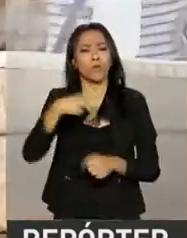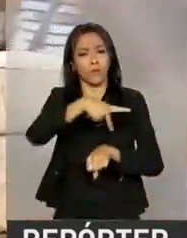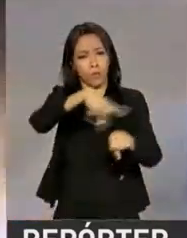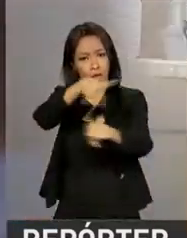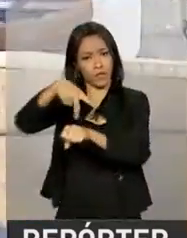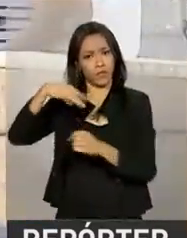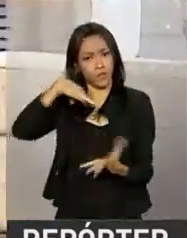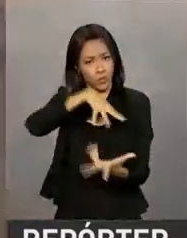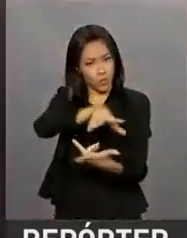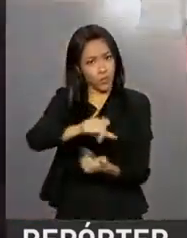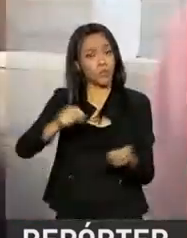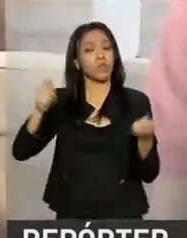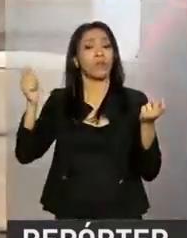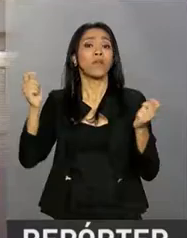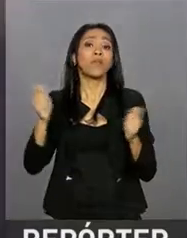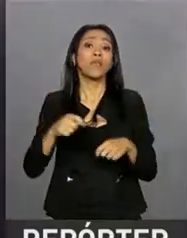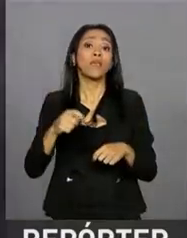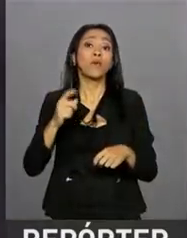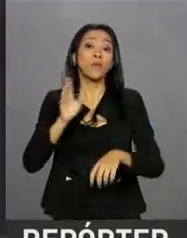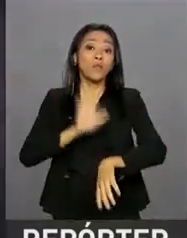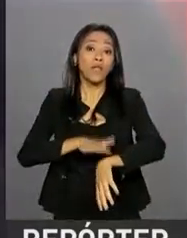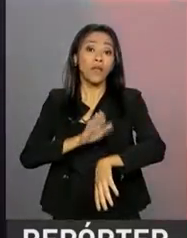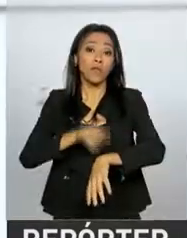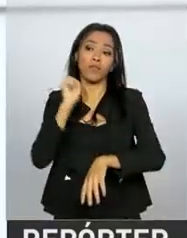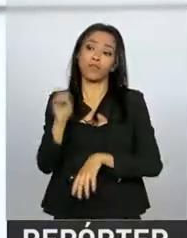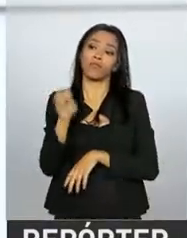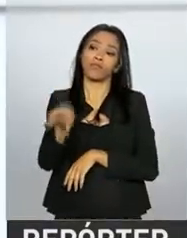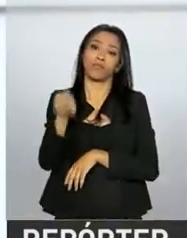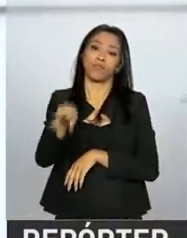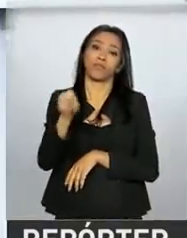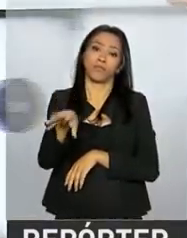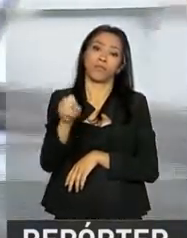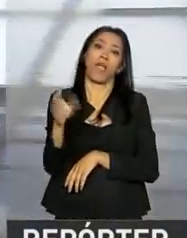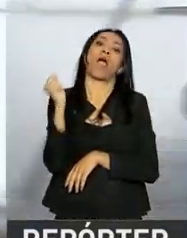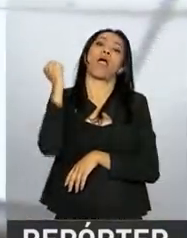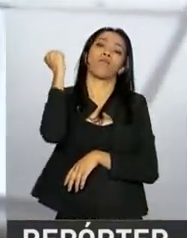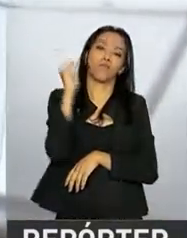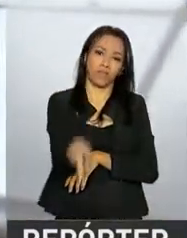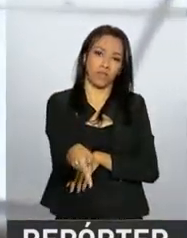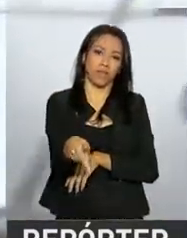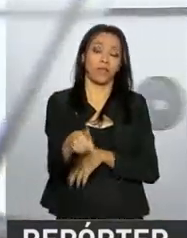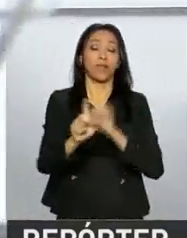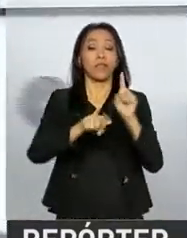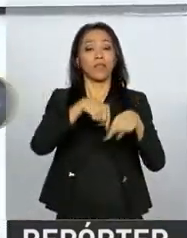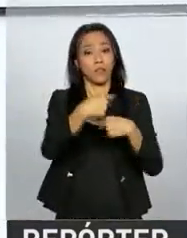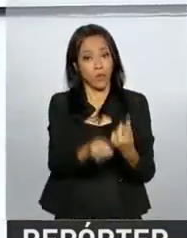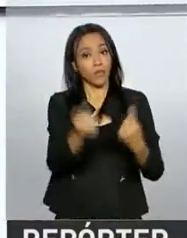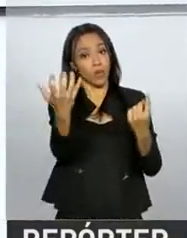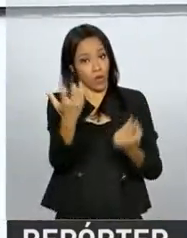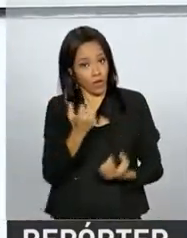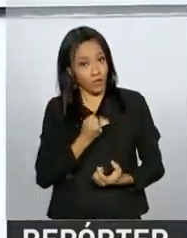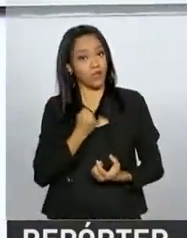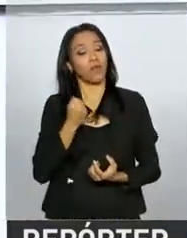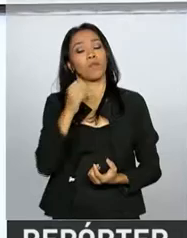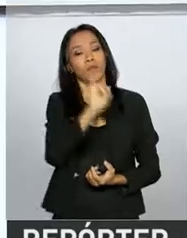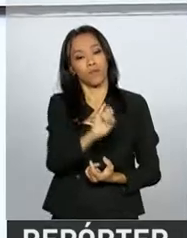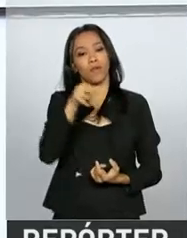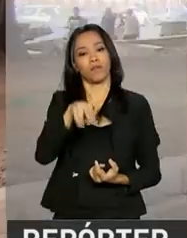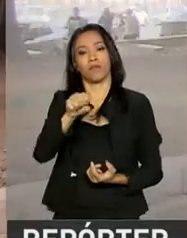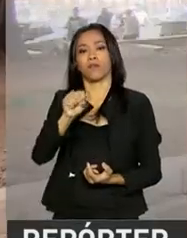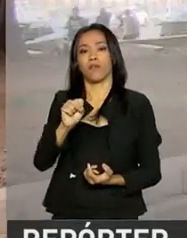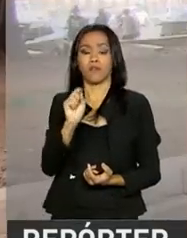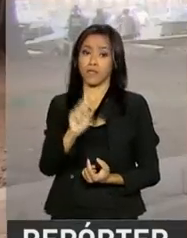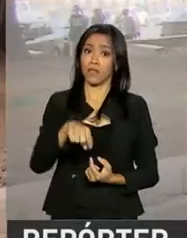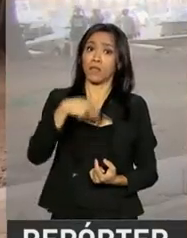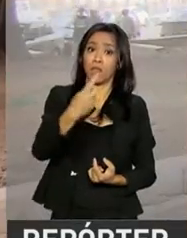que é possível se aposentar por tempo de contribuição. Além da possibilidade de começar a receber os benefícios da aposentadoria